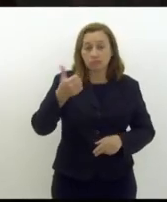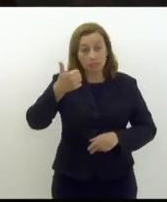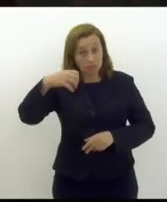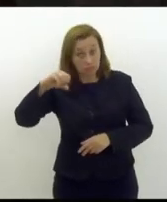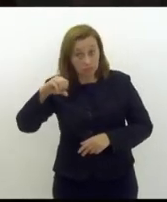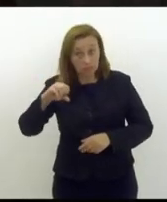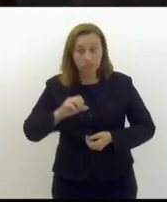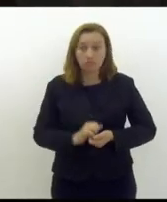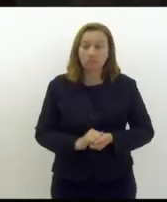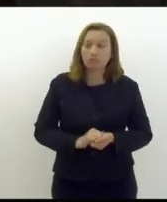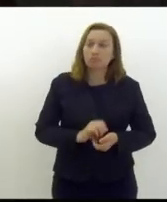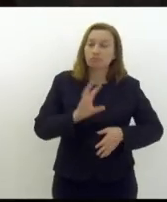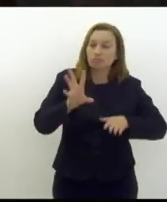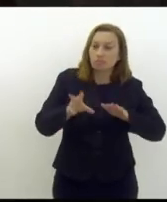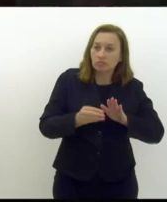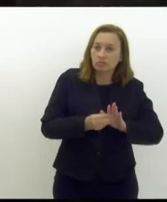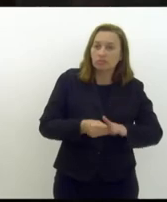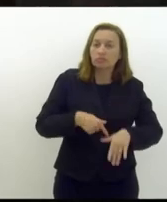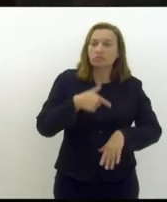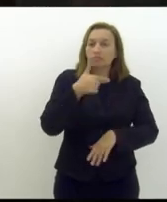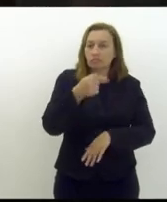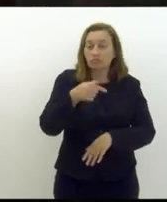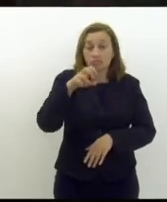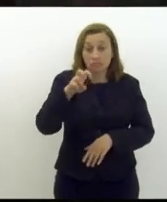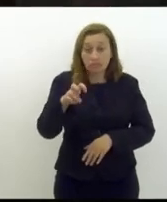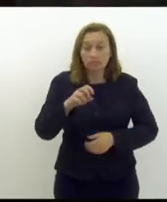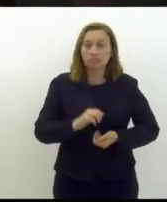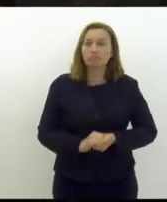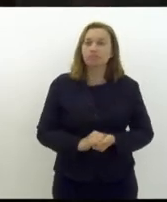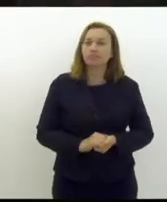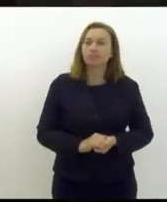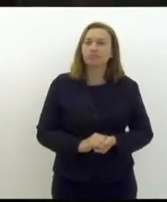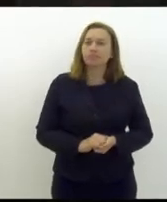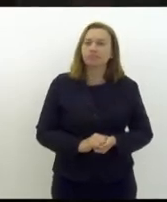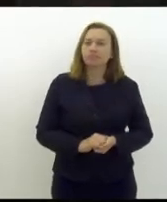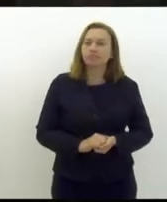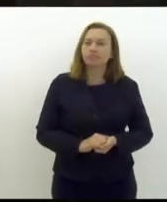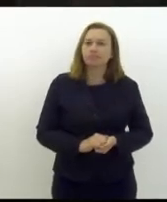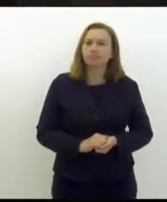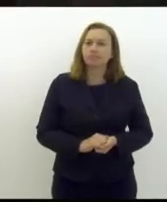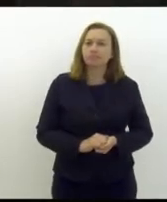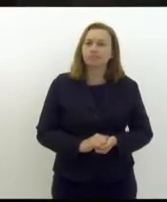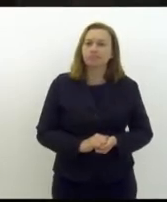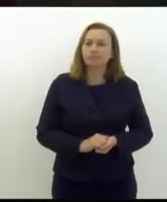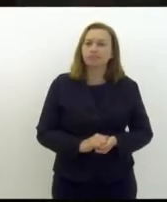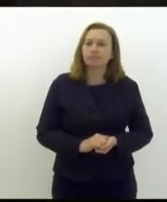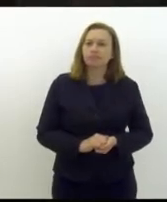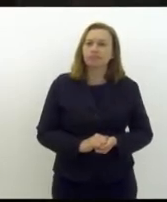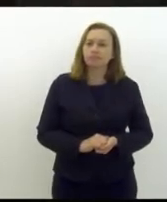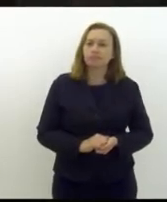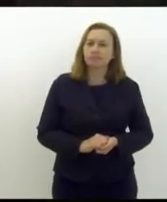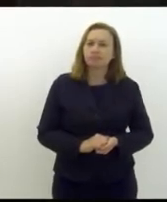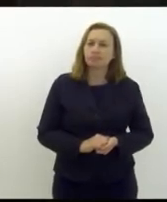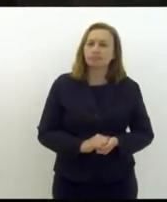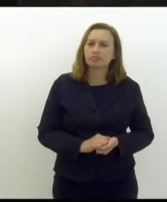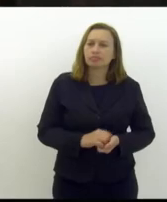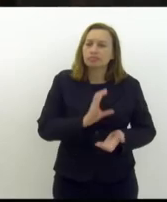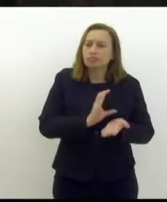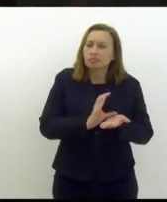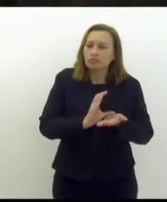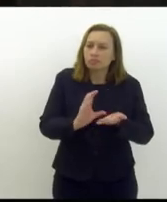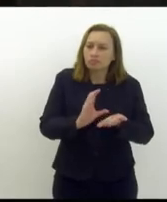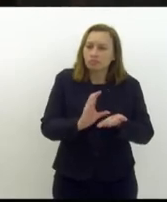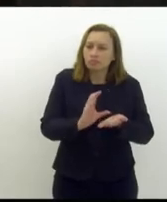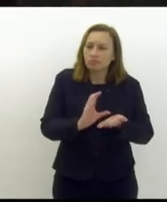pela Emenda 75 que prevê a existência do orçamento